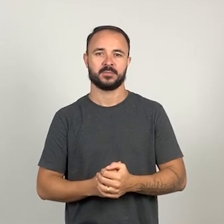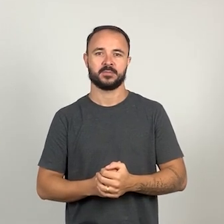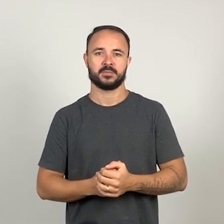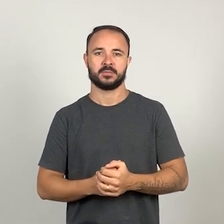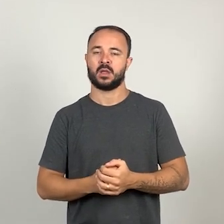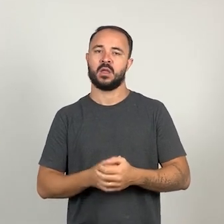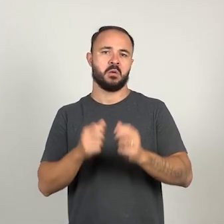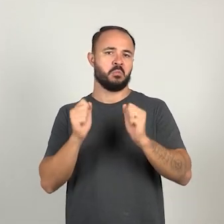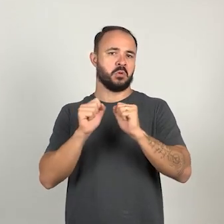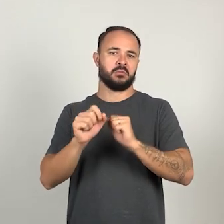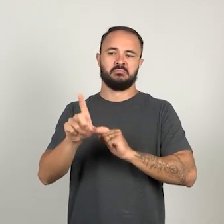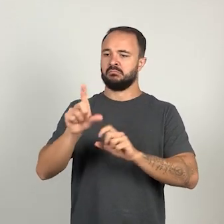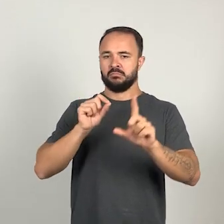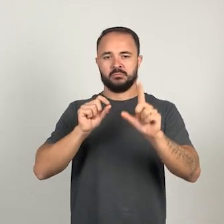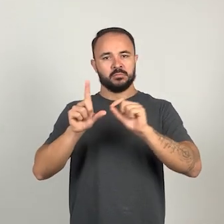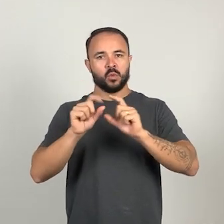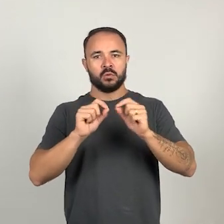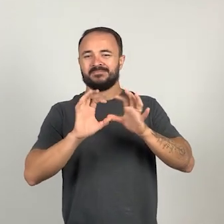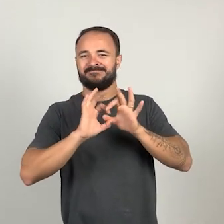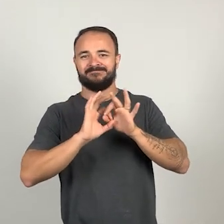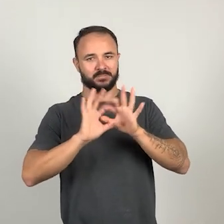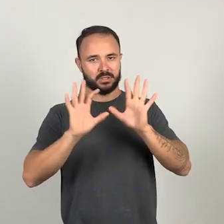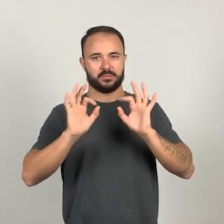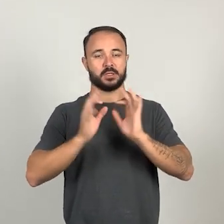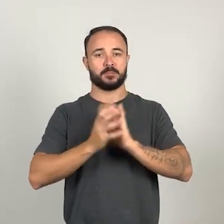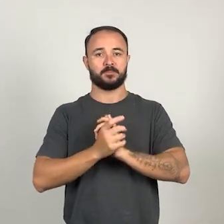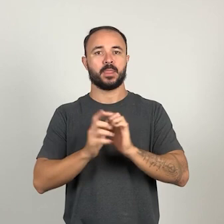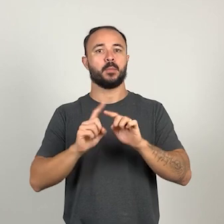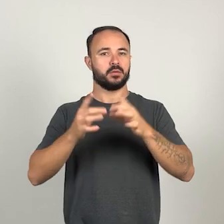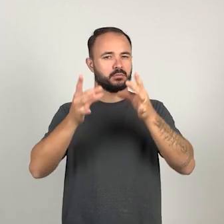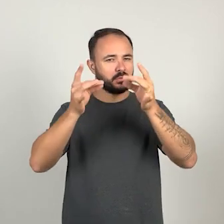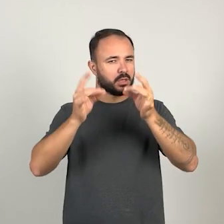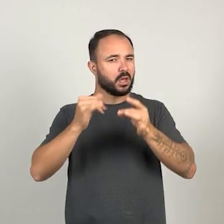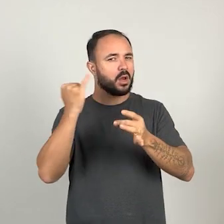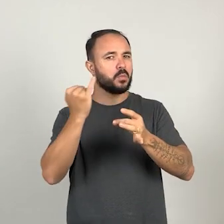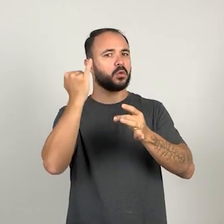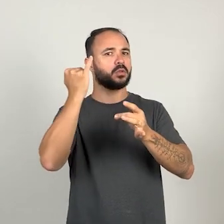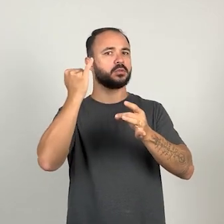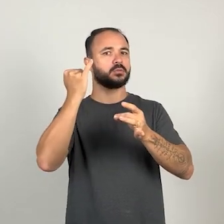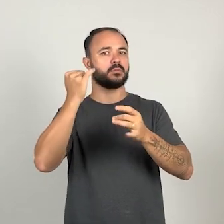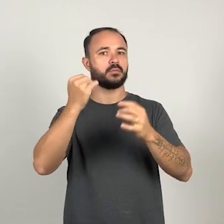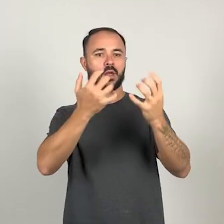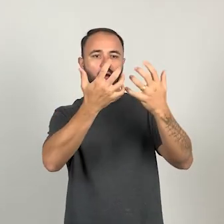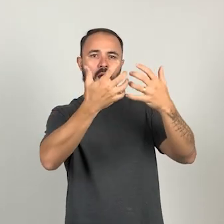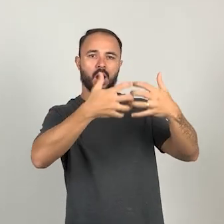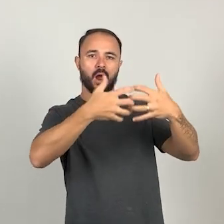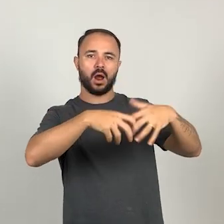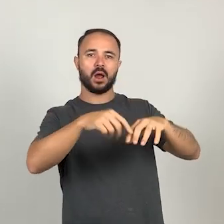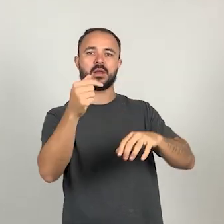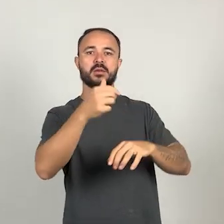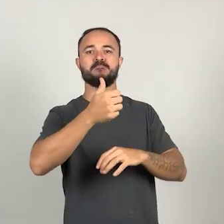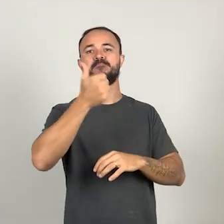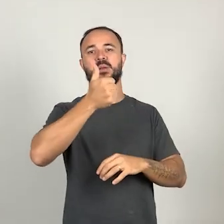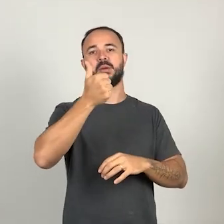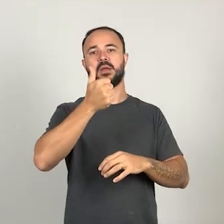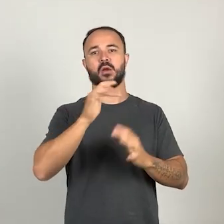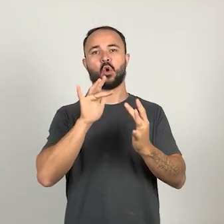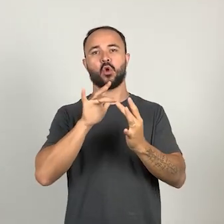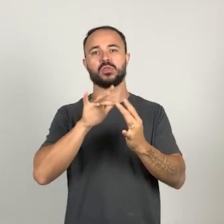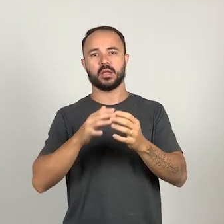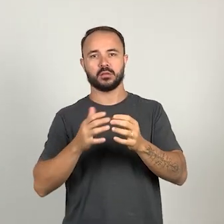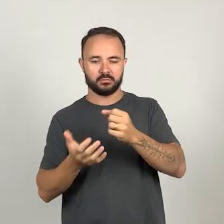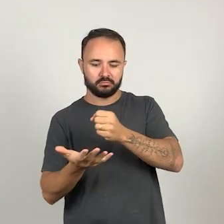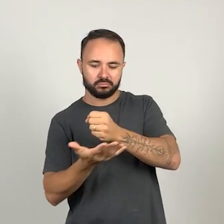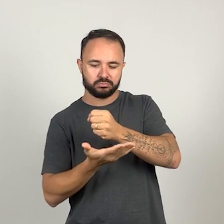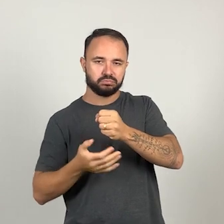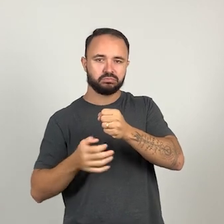fica a critério. Mas um detalhe é importante: a primeira engrenagem que fica em contato com o sistema, aqui embaixo, ela